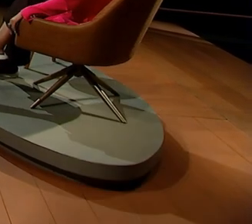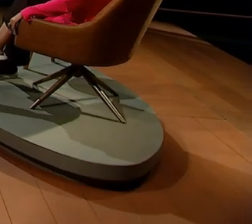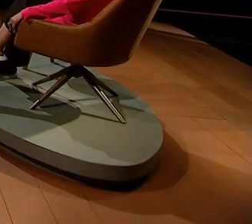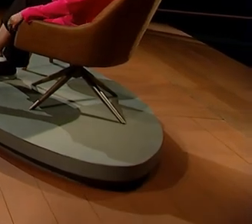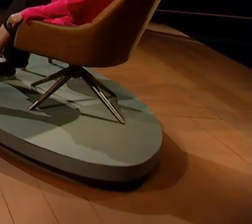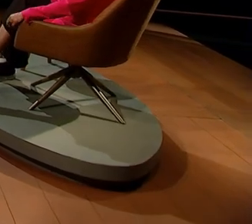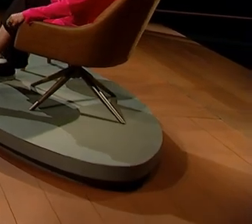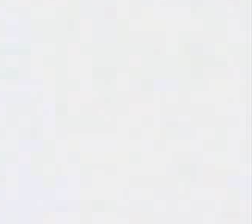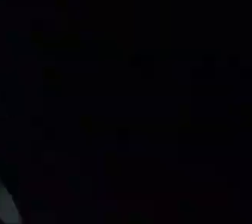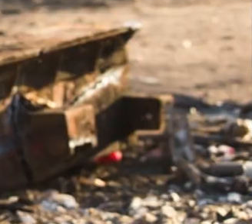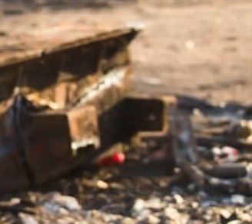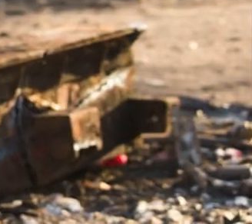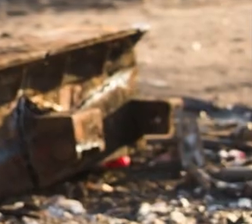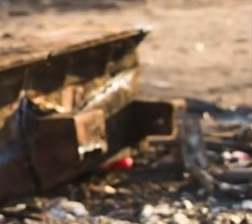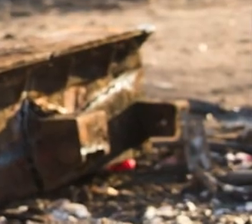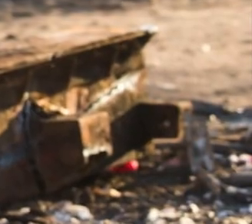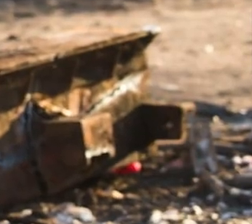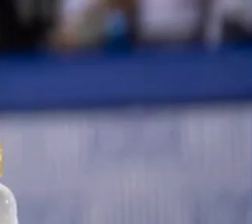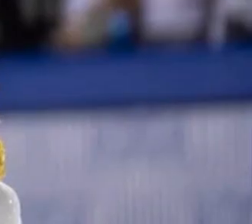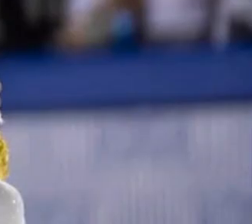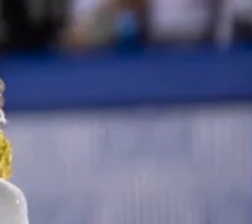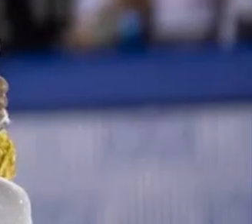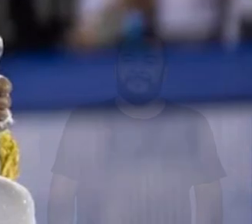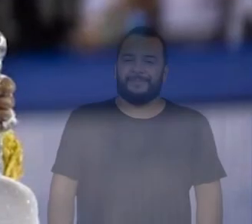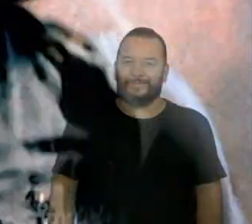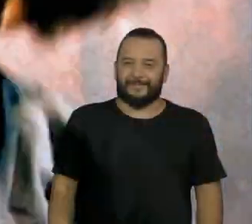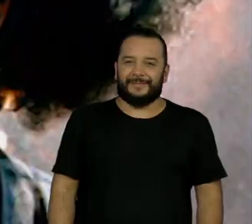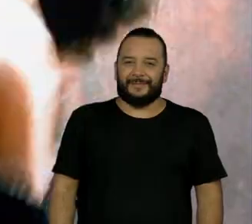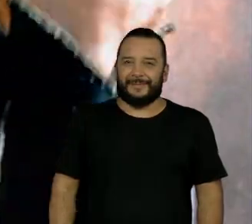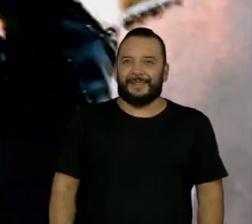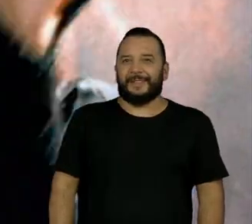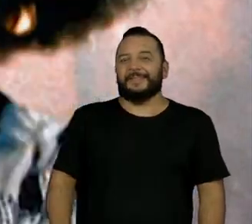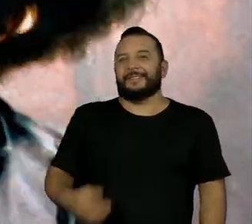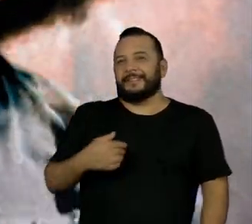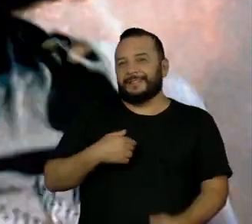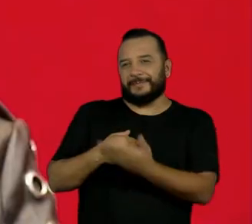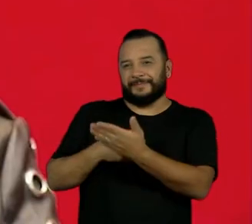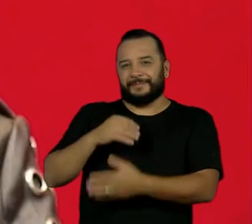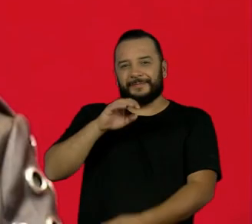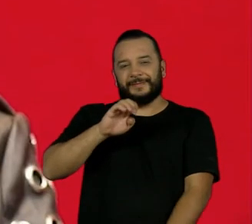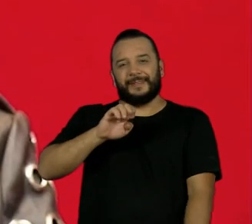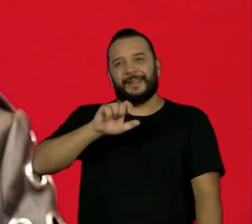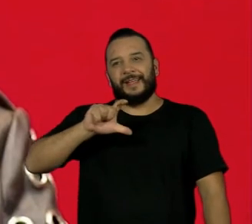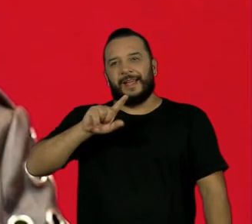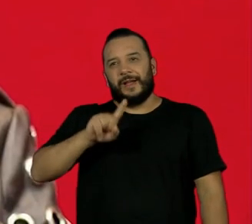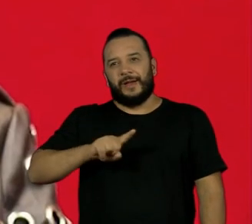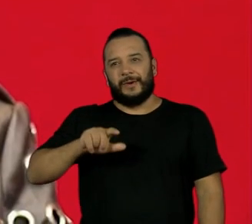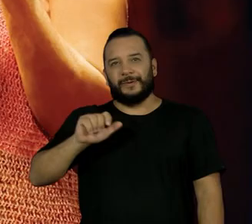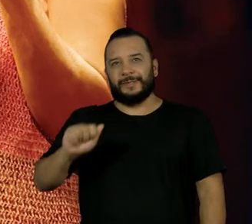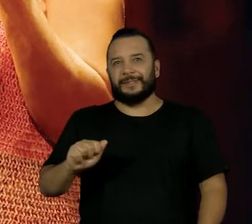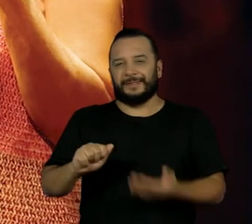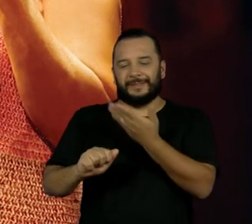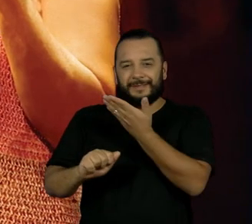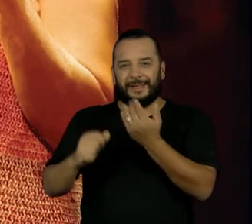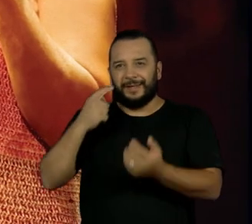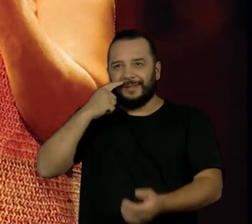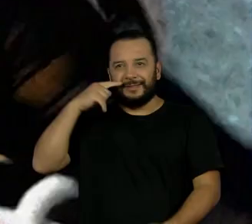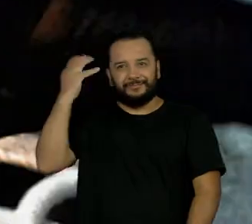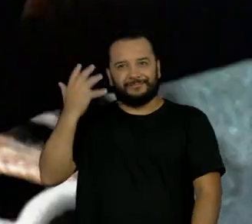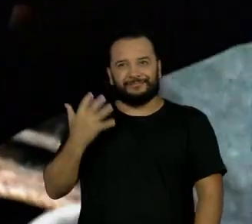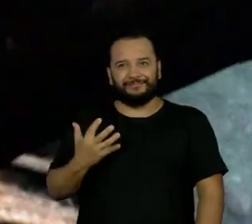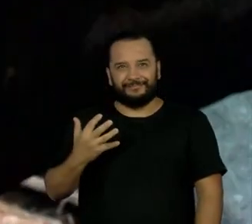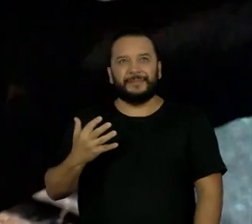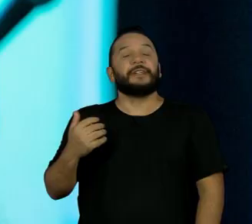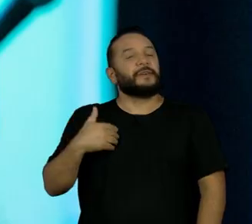até acabar a festa Elza Soares considerada uma das maiores intérpretes da MPB